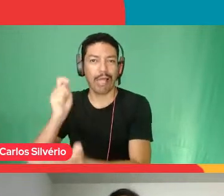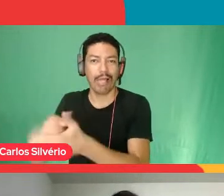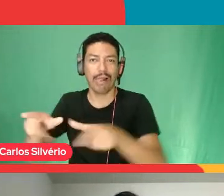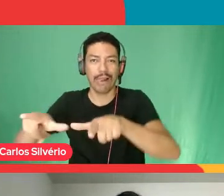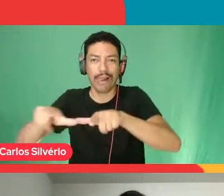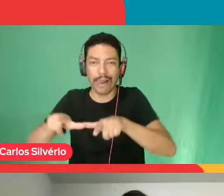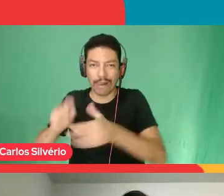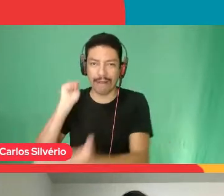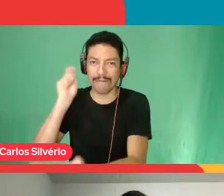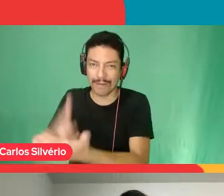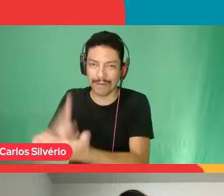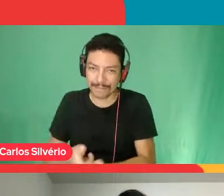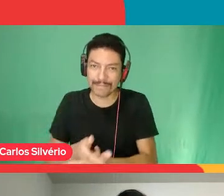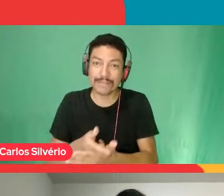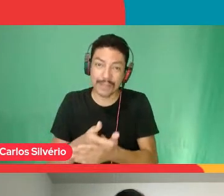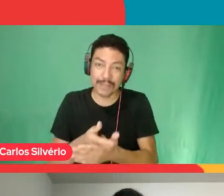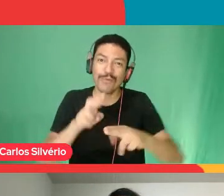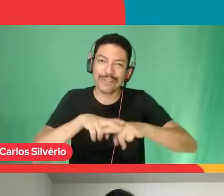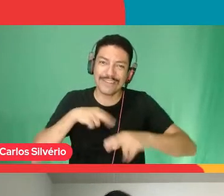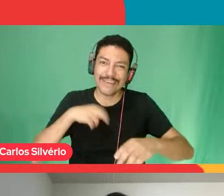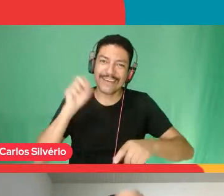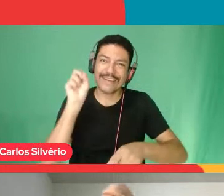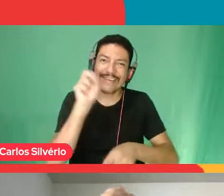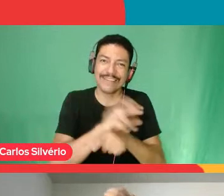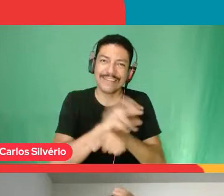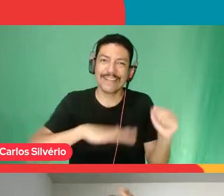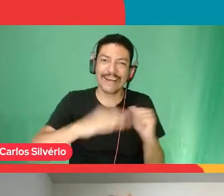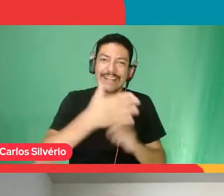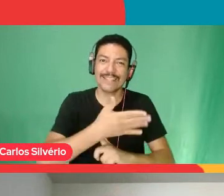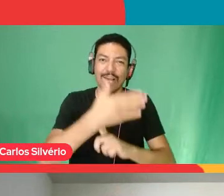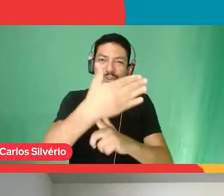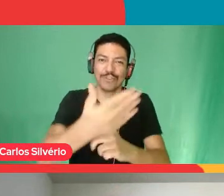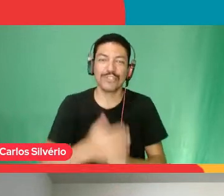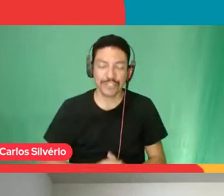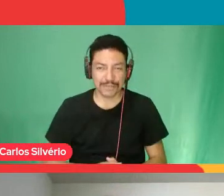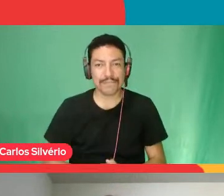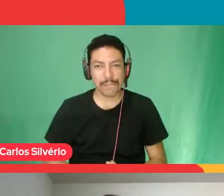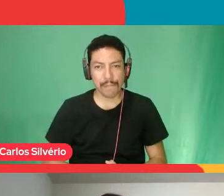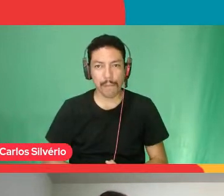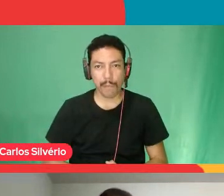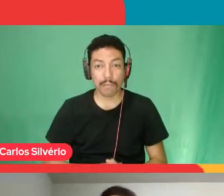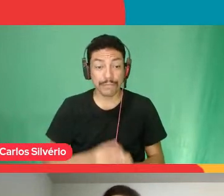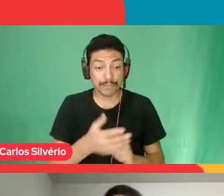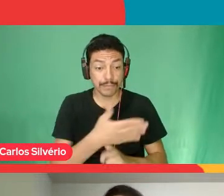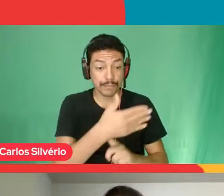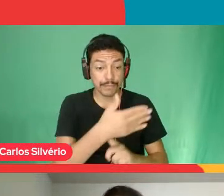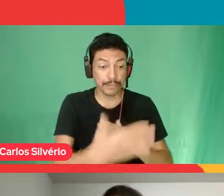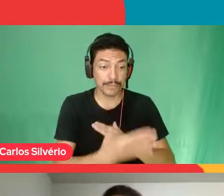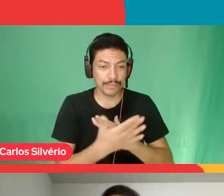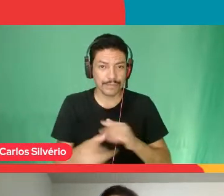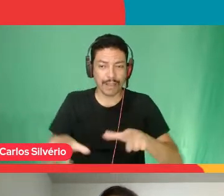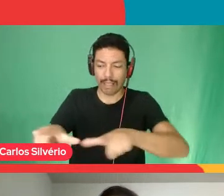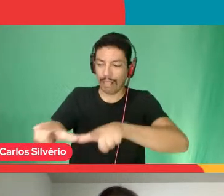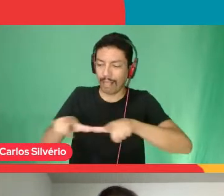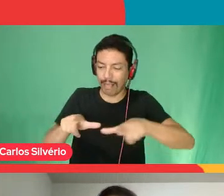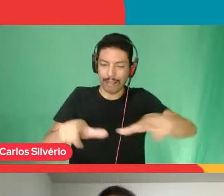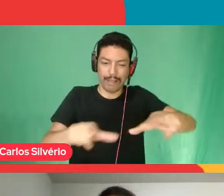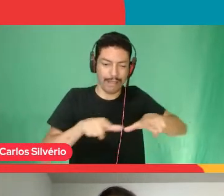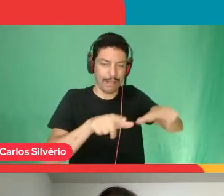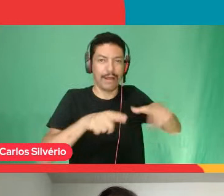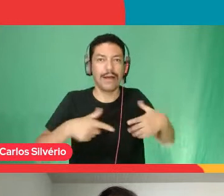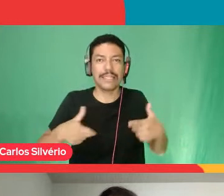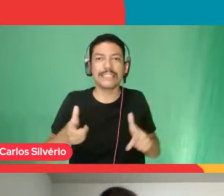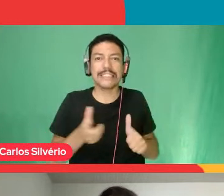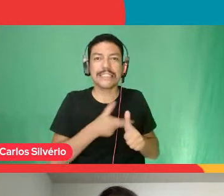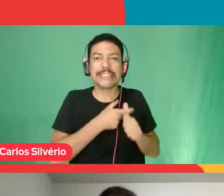a tecnologia foi esse. Tecnologia era o que eu ia conseguir pagar os meus boletinhos no final